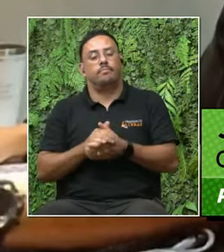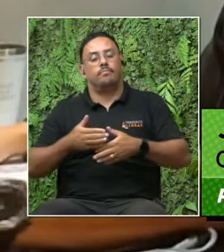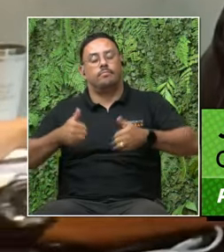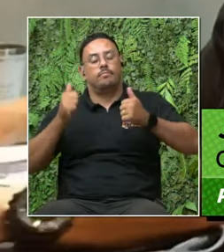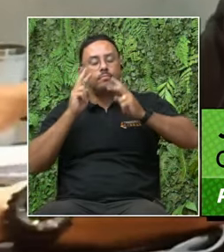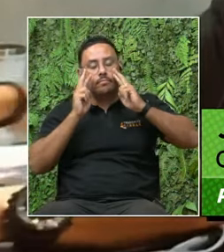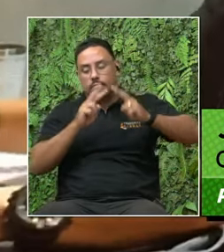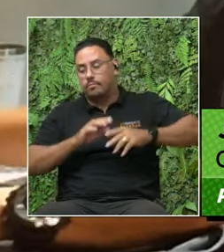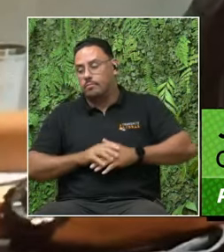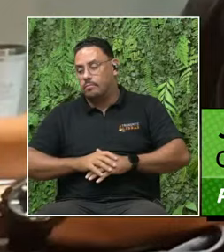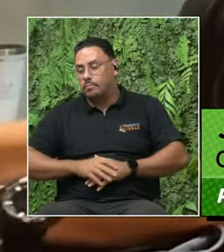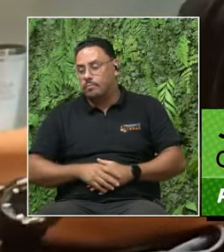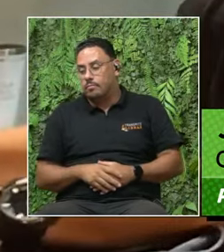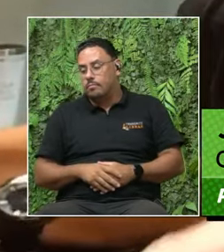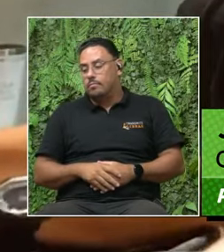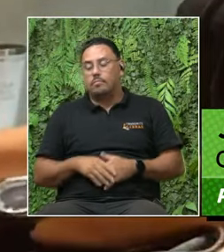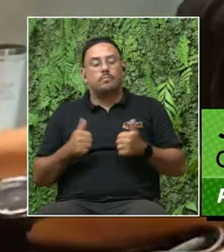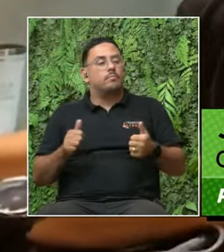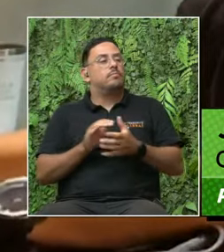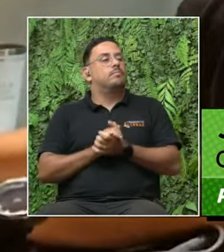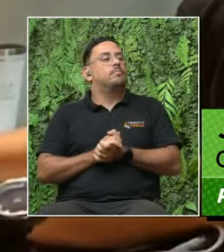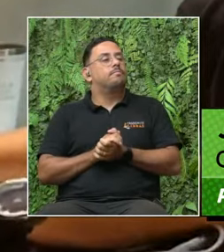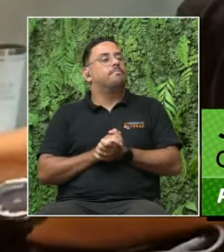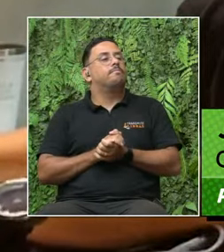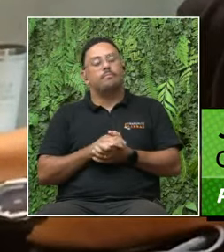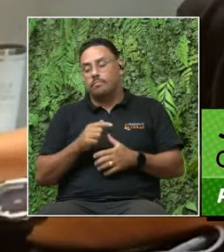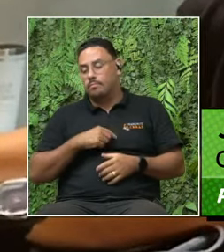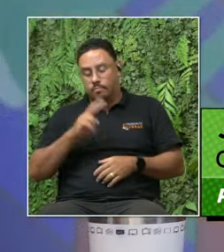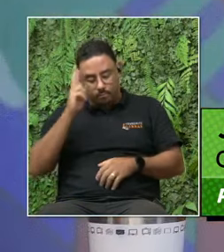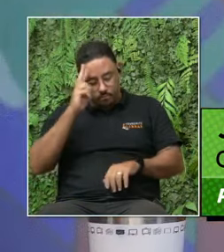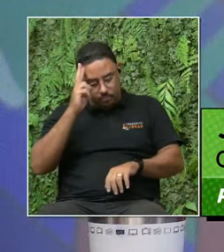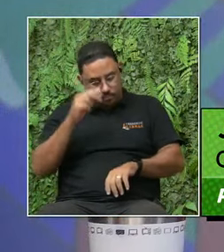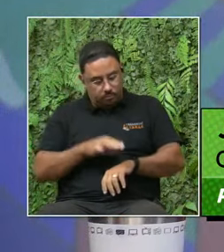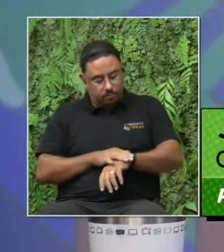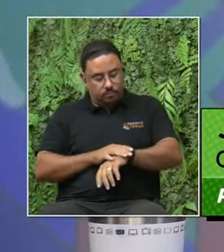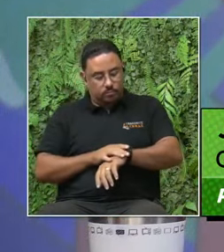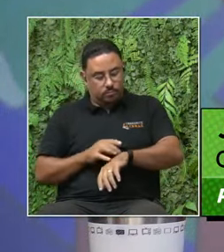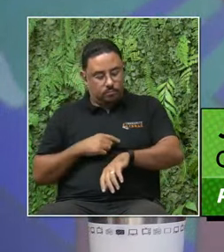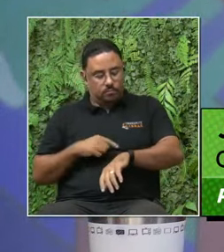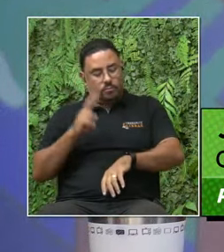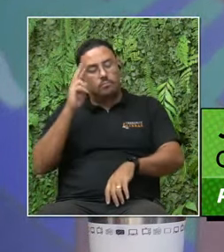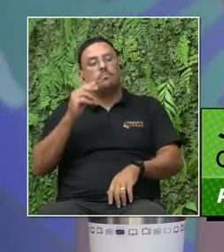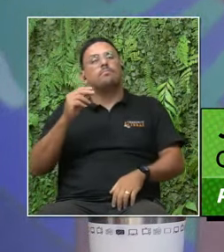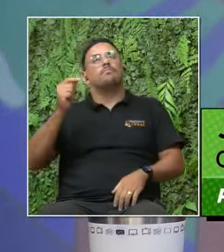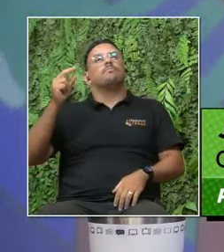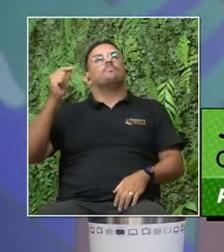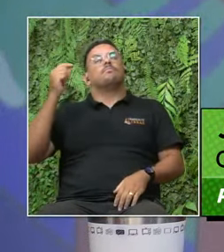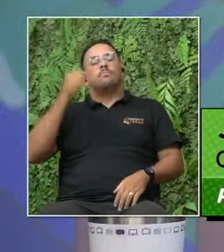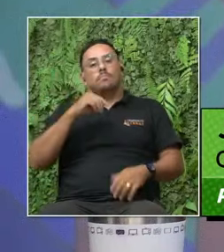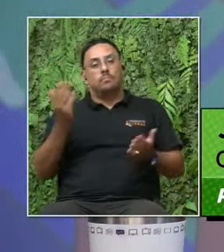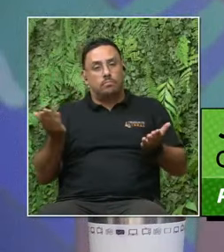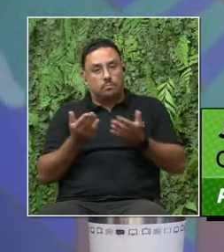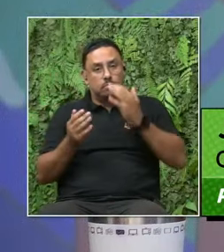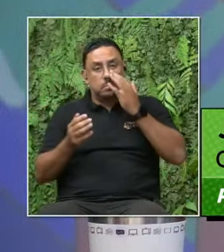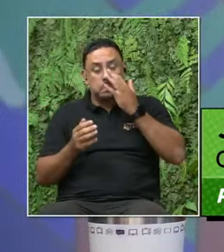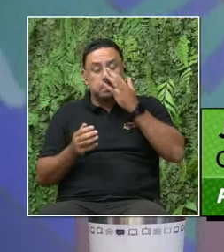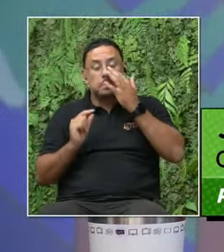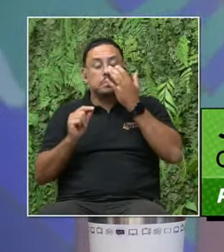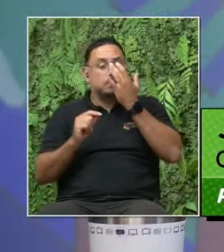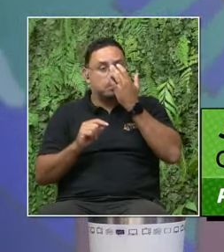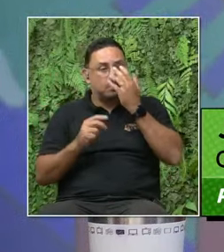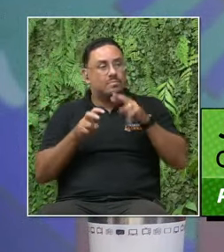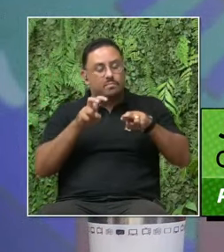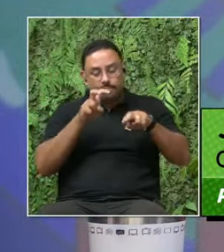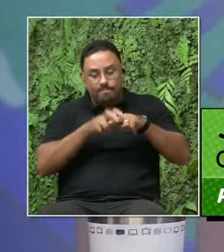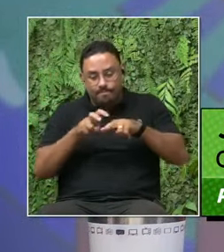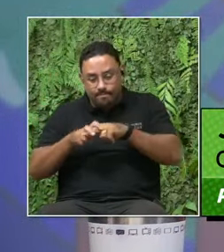melhor observado é eu eu me lembro de ter perguntado para vocês né na nossa no nosso pré-jogo dizer quem tem o